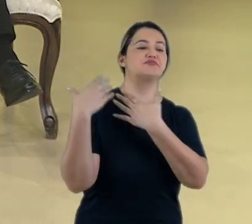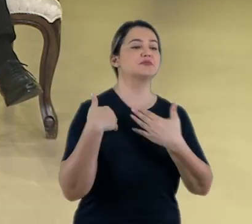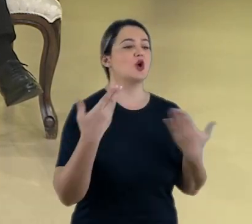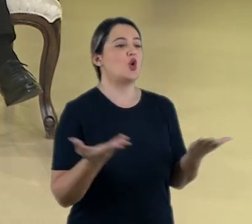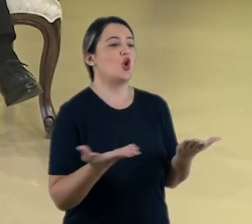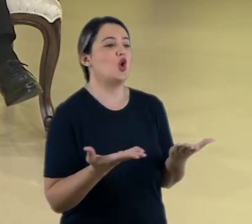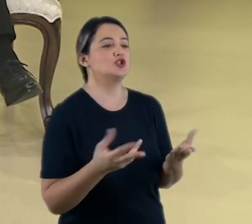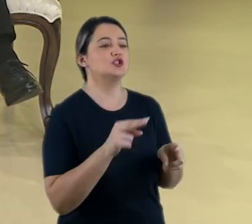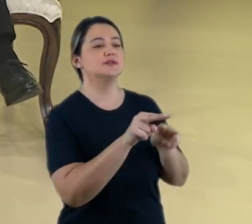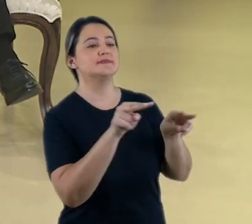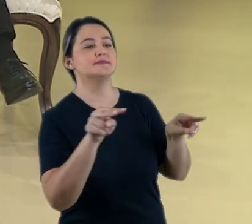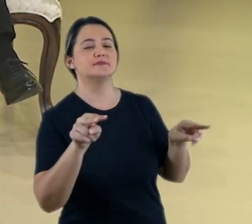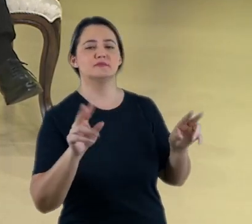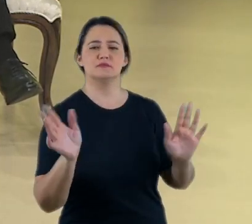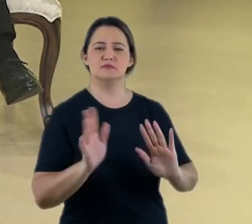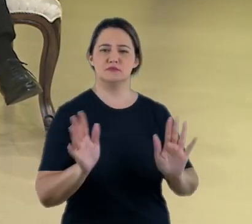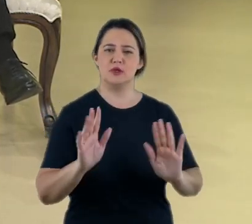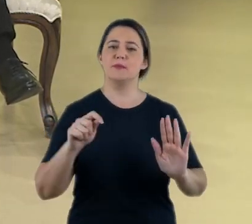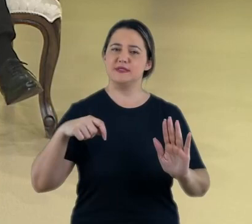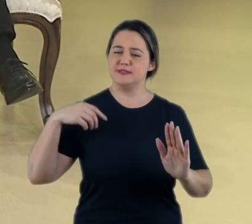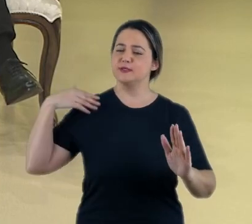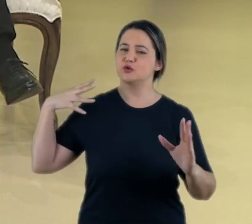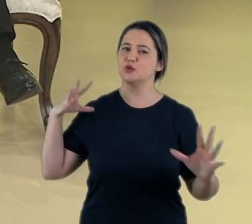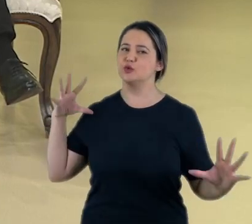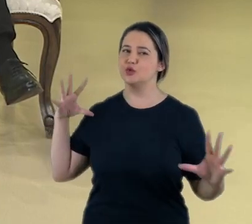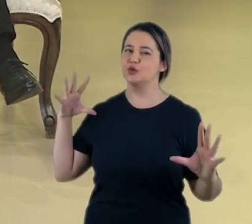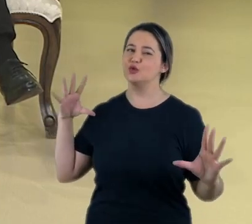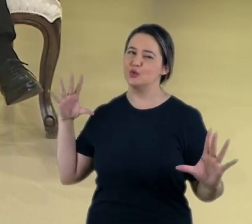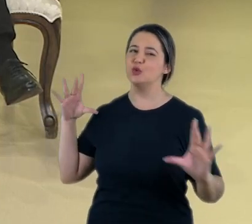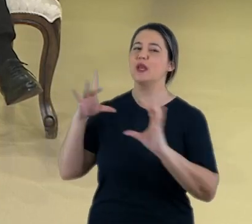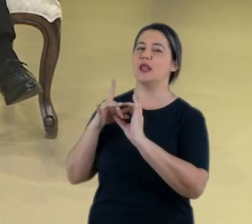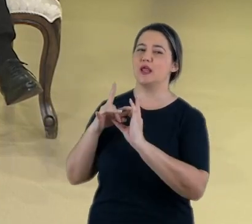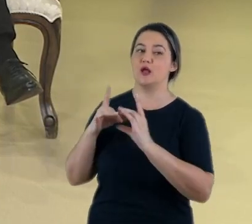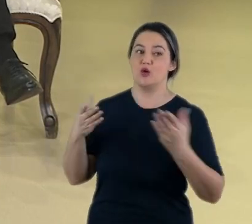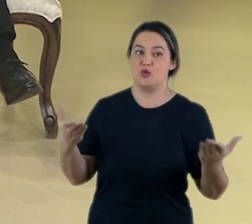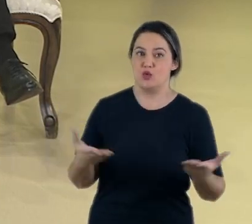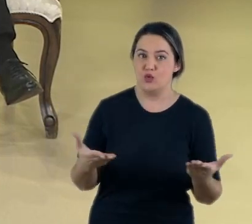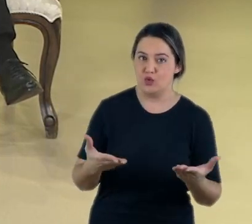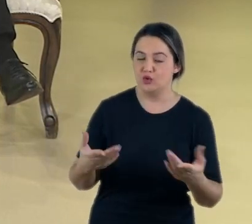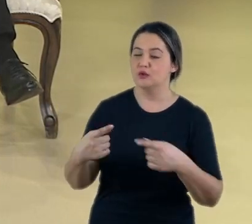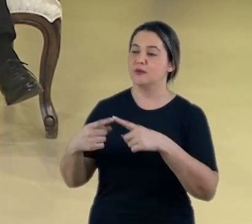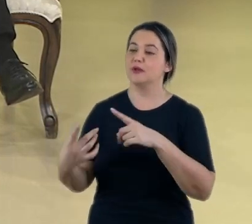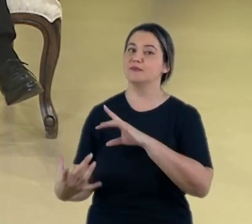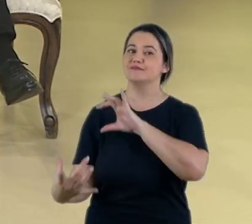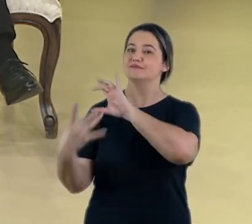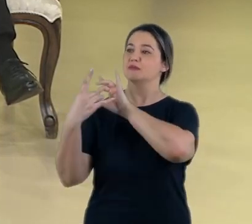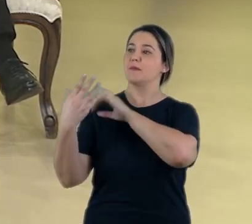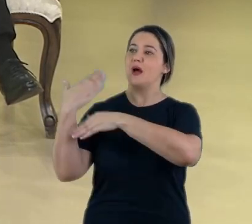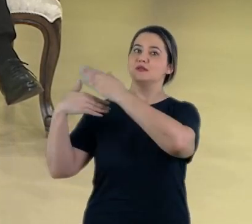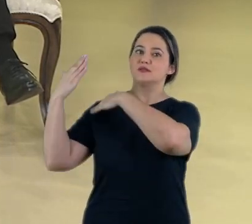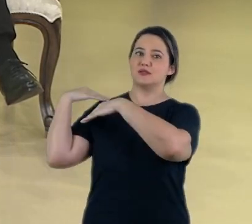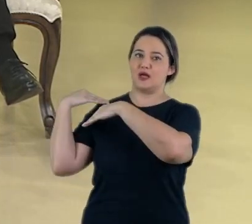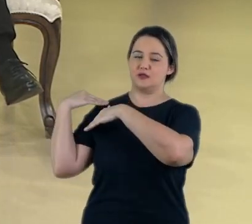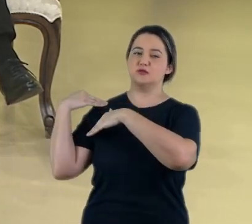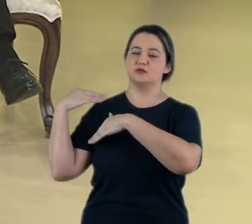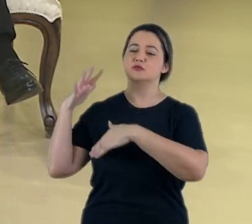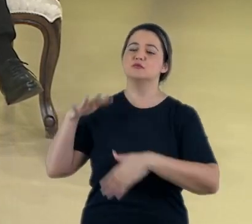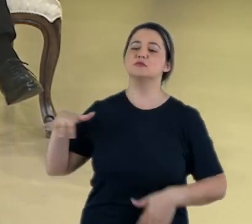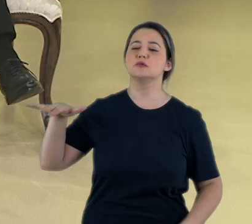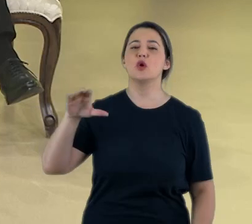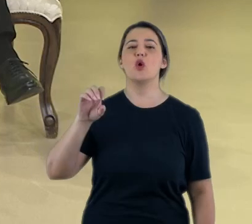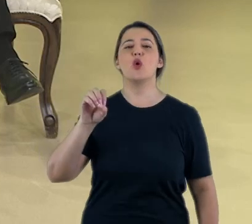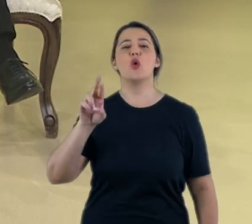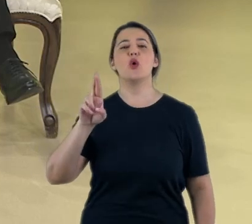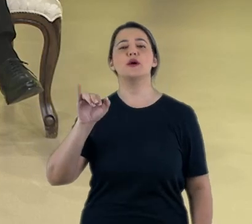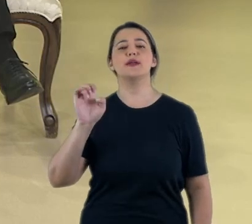da história do cristianismo. Por isso é importante tanto a alusão ao contexto literário do Antigo Oriente Médio, para entender o